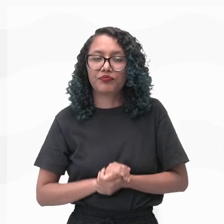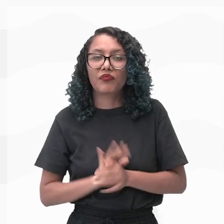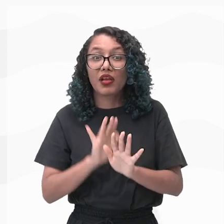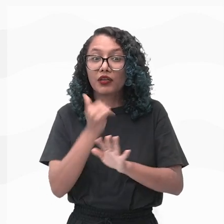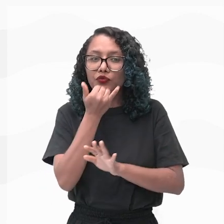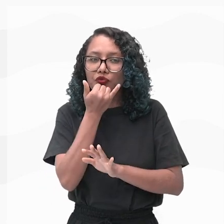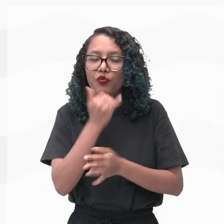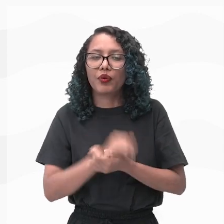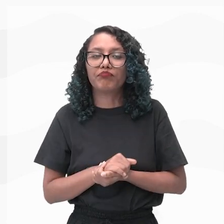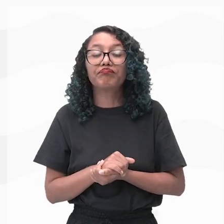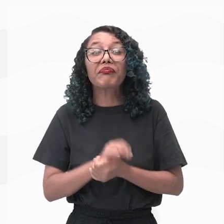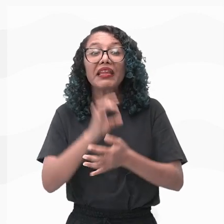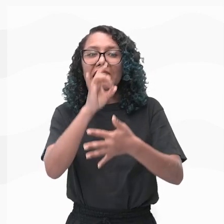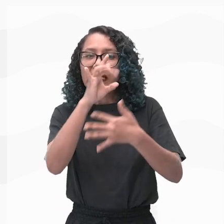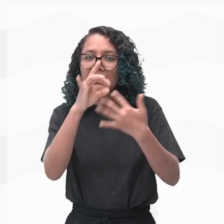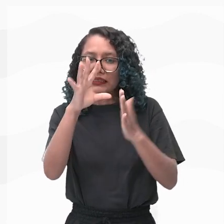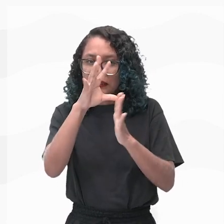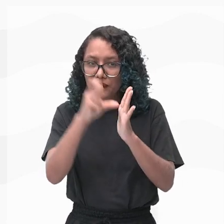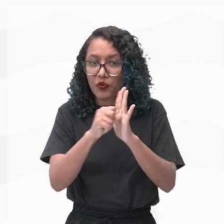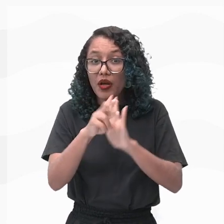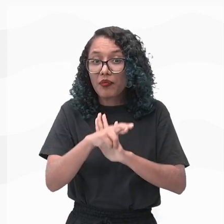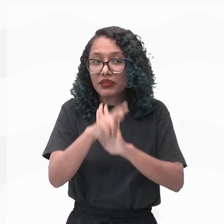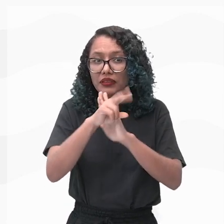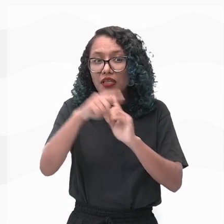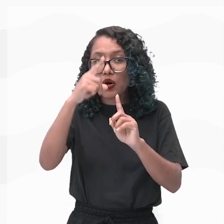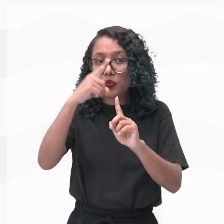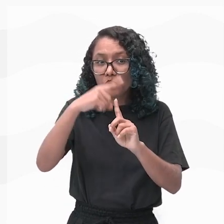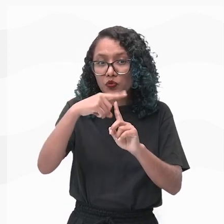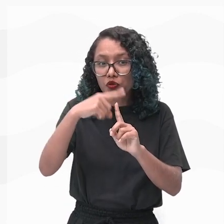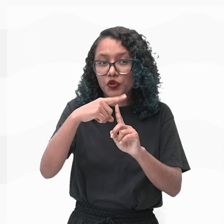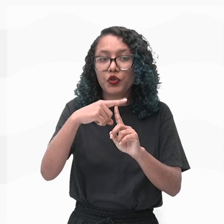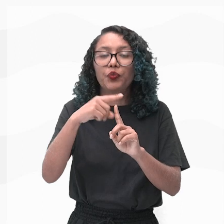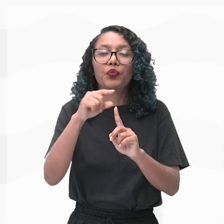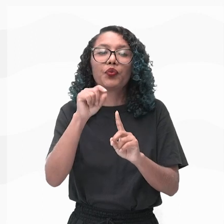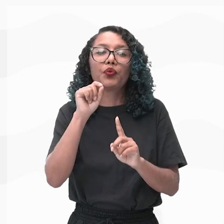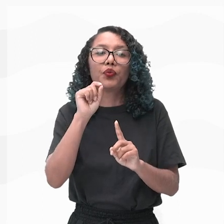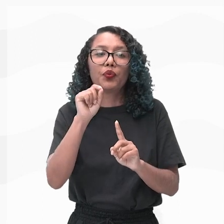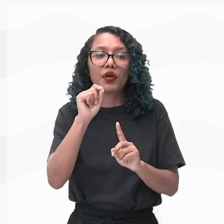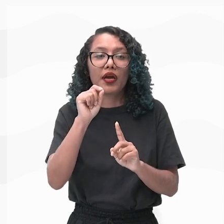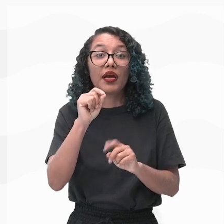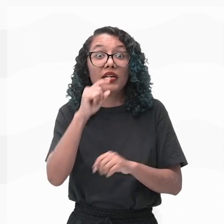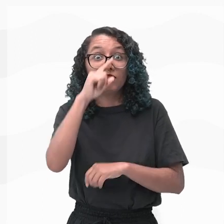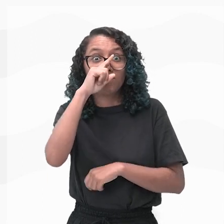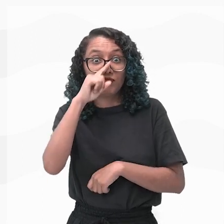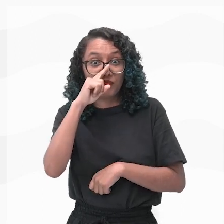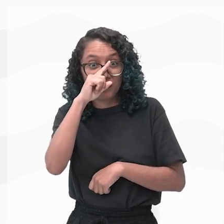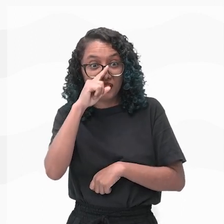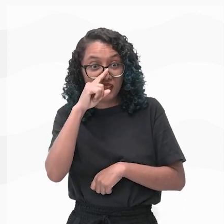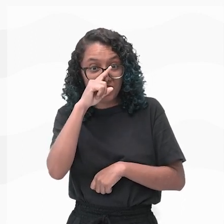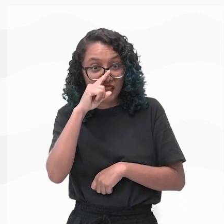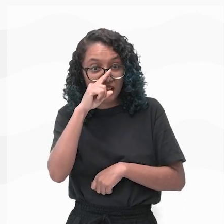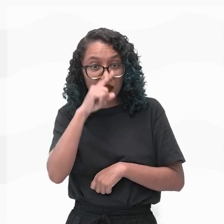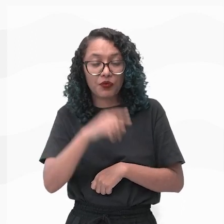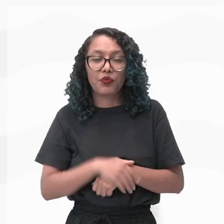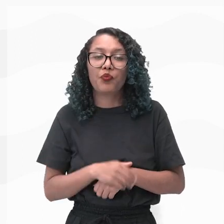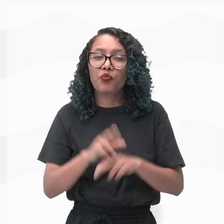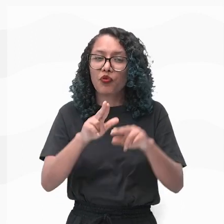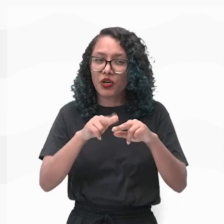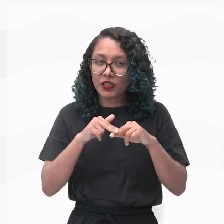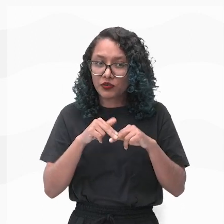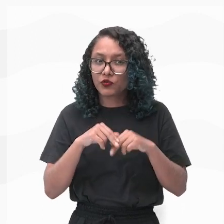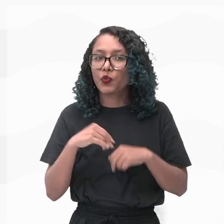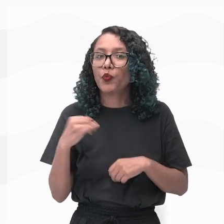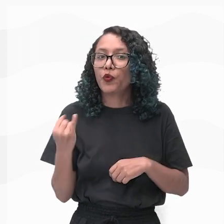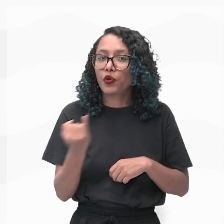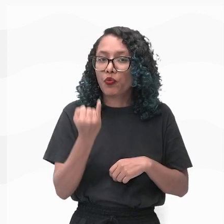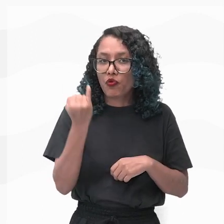Cada símbolo representa um tipo específico de risco, fornecendo informações essenciais para